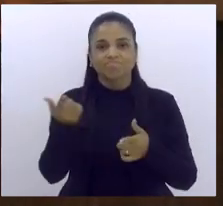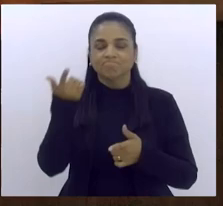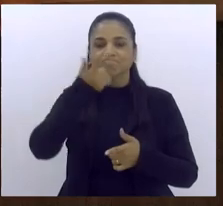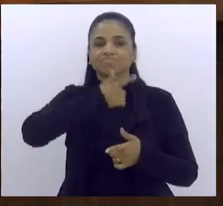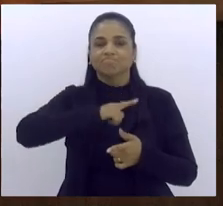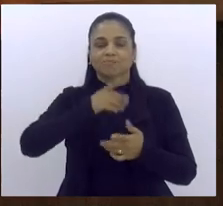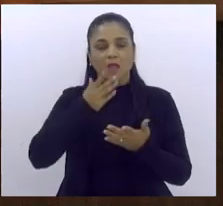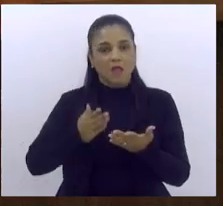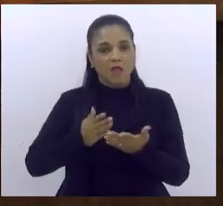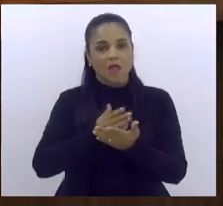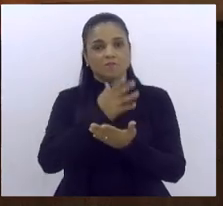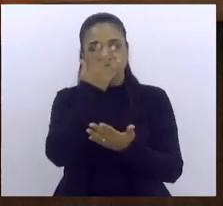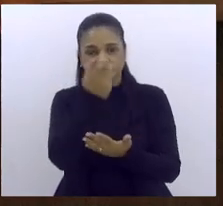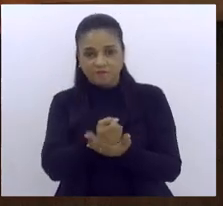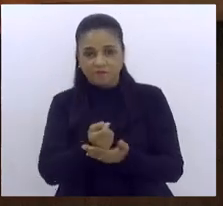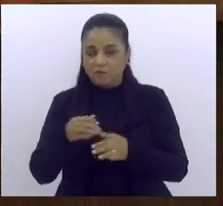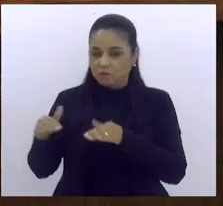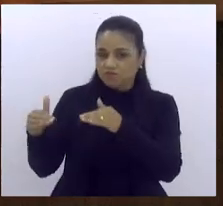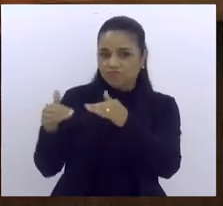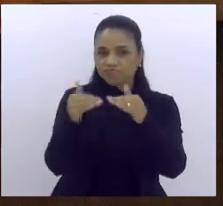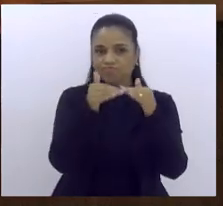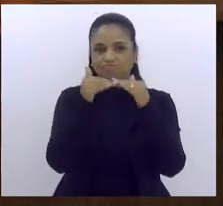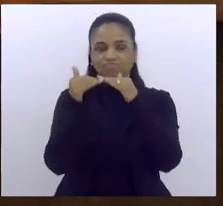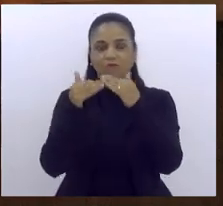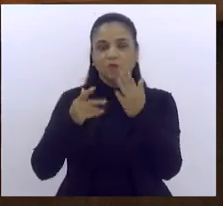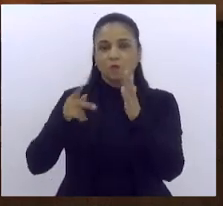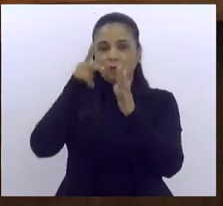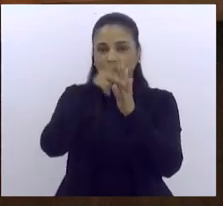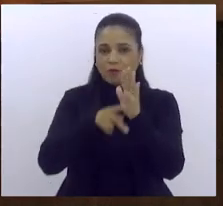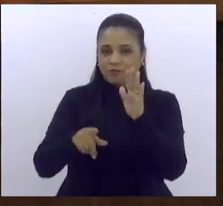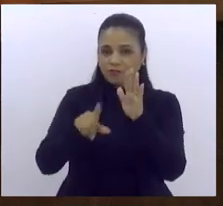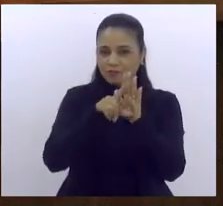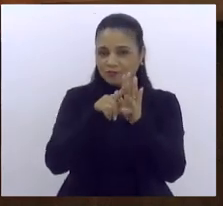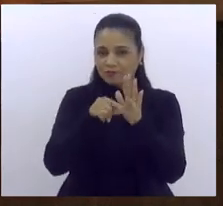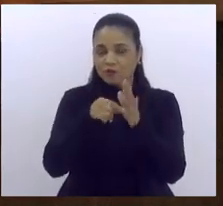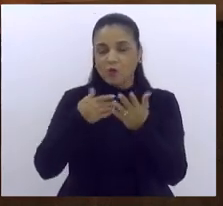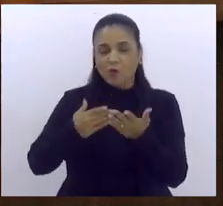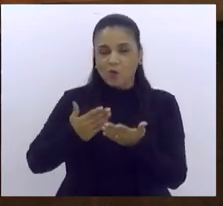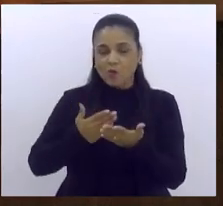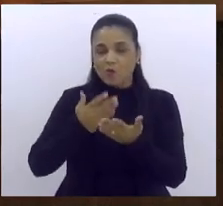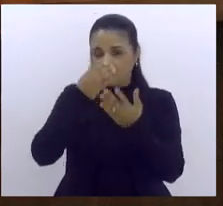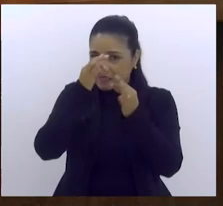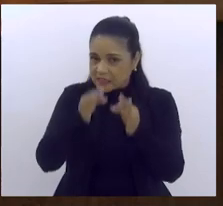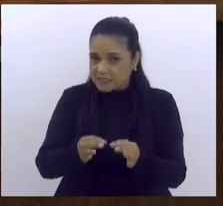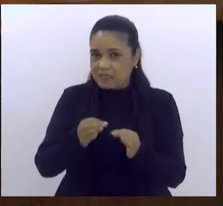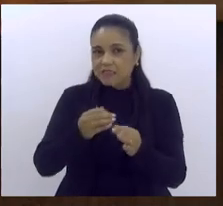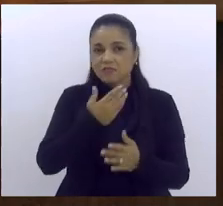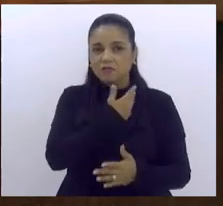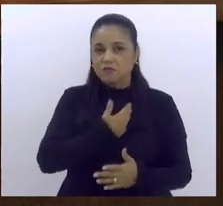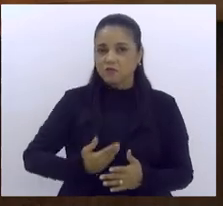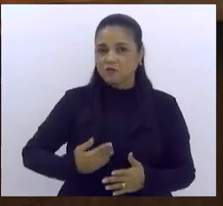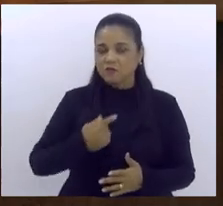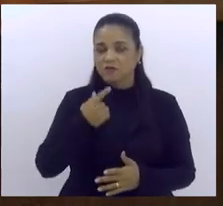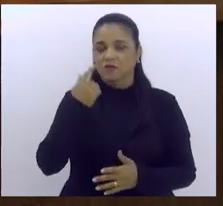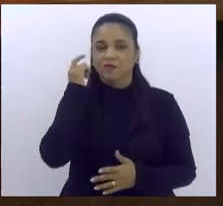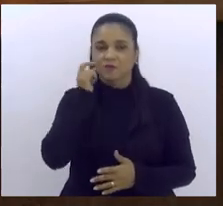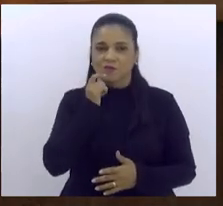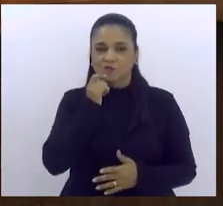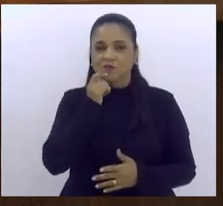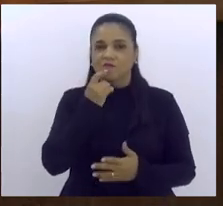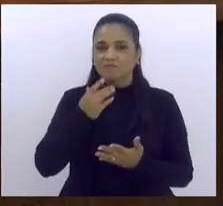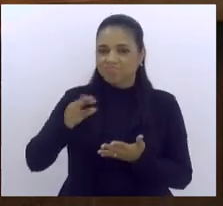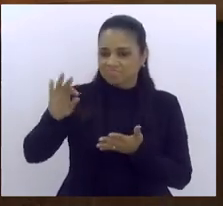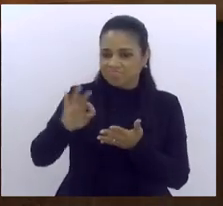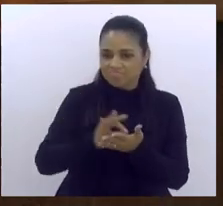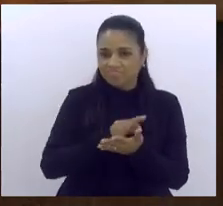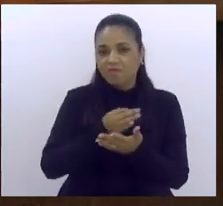aprovando por unanimidade esse projeto, eu tenho certeza que o governador Cláudio Castro vai sancioná-lo, se bem que nós temos